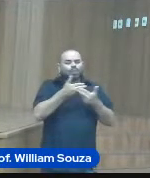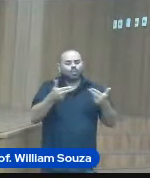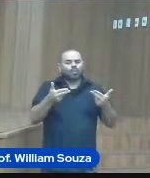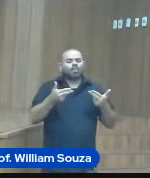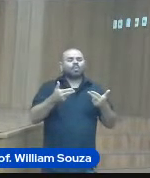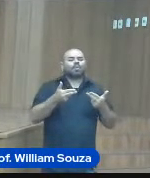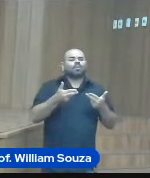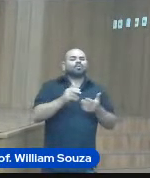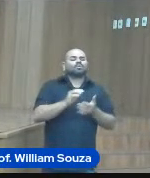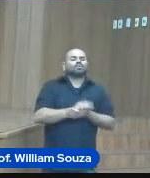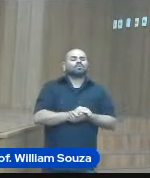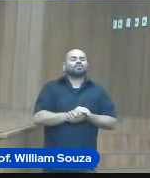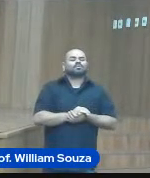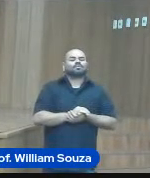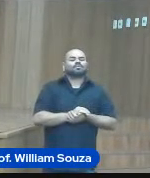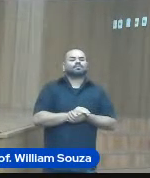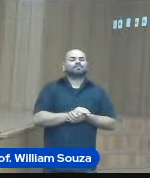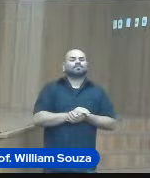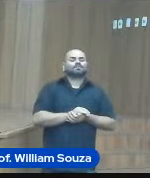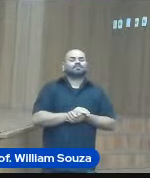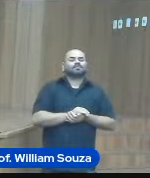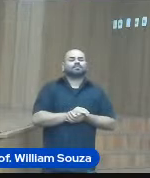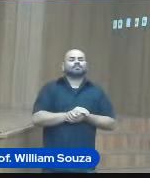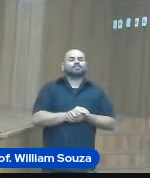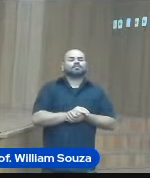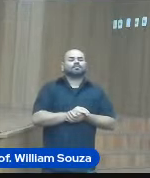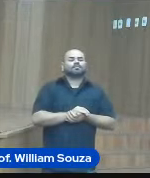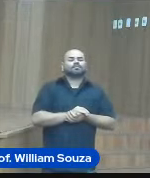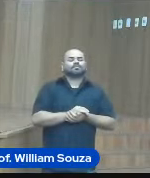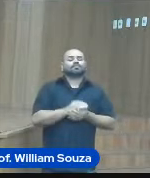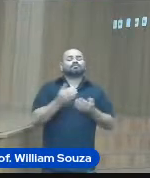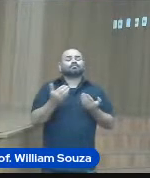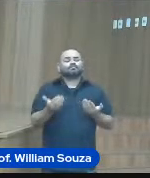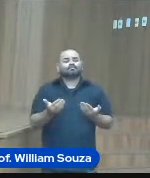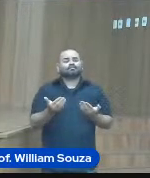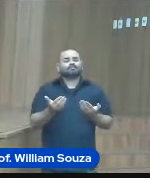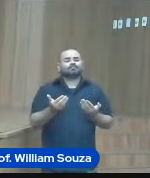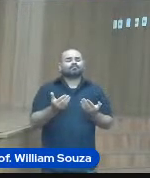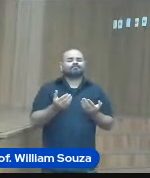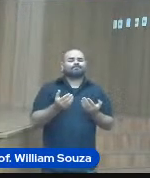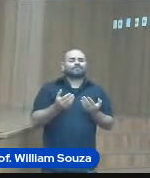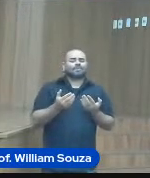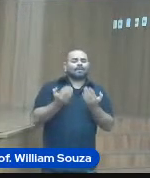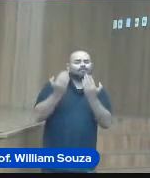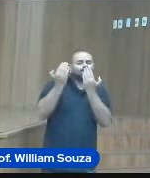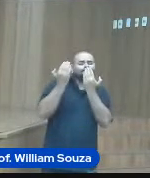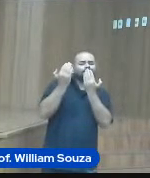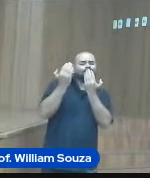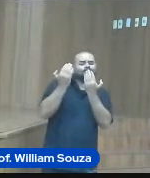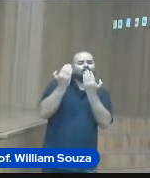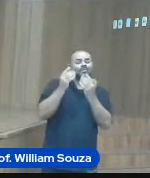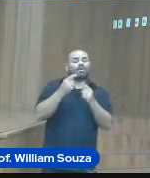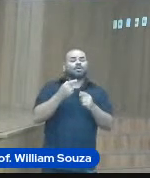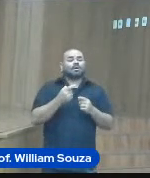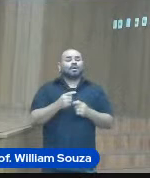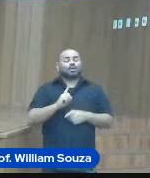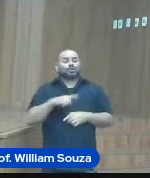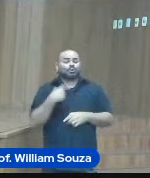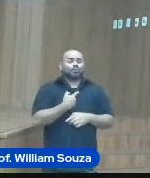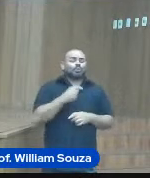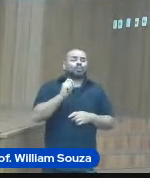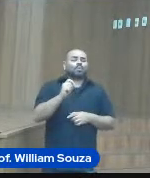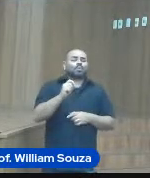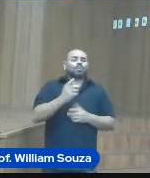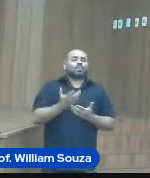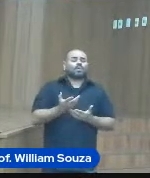vistas com mais estranhamento. A gente naturalizou a fome,